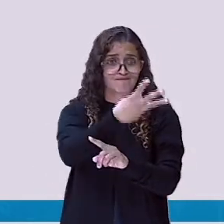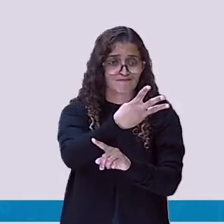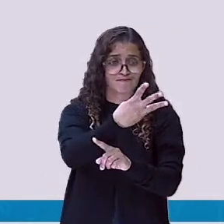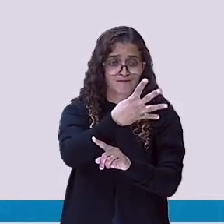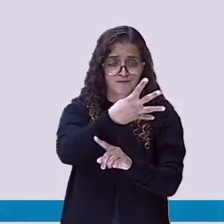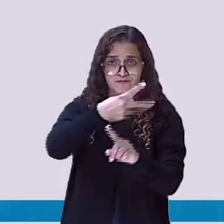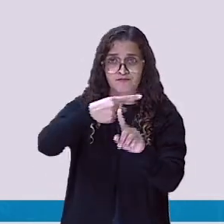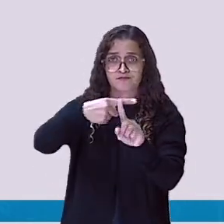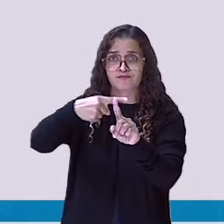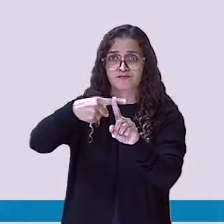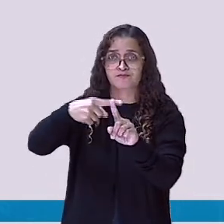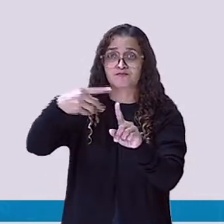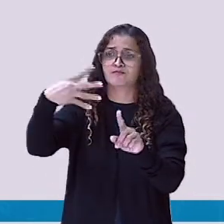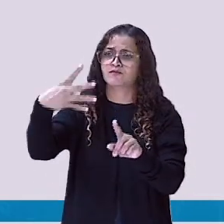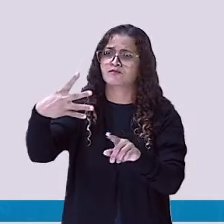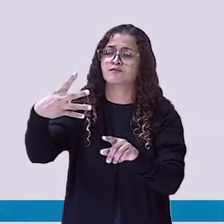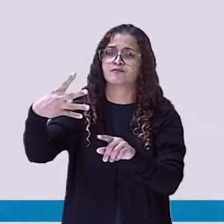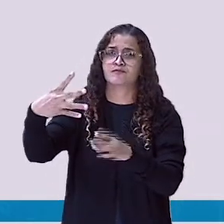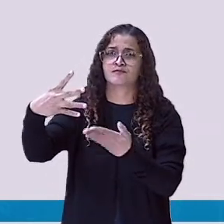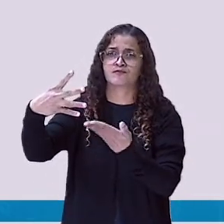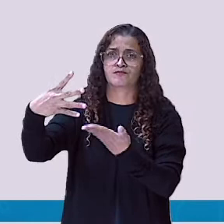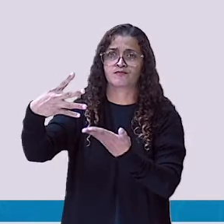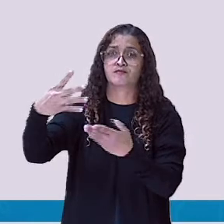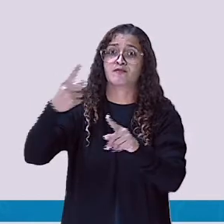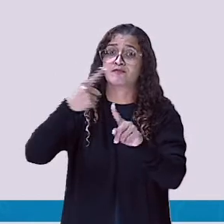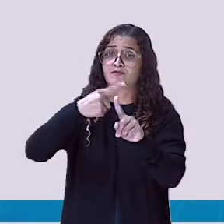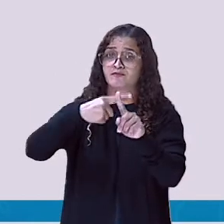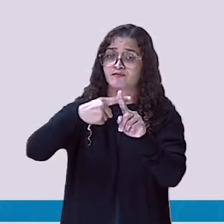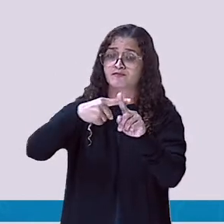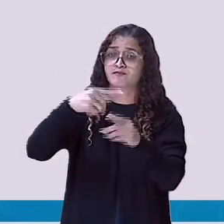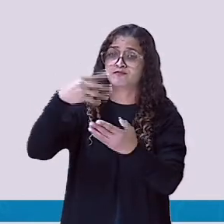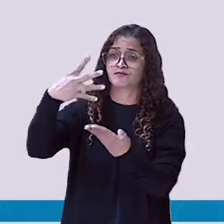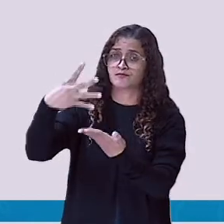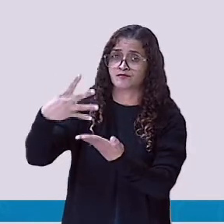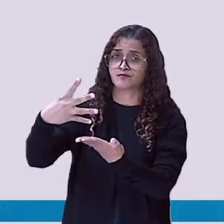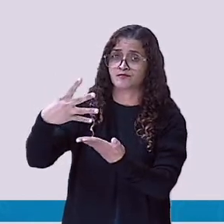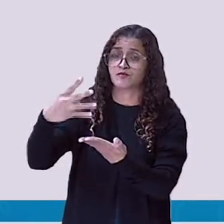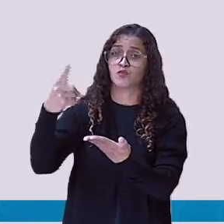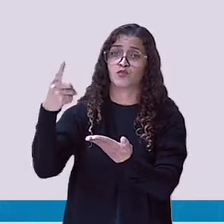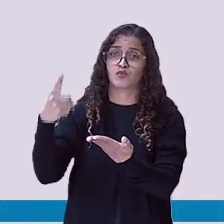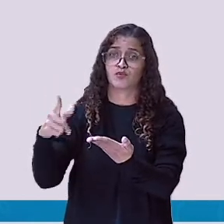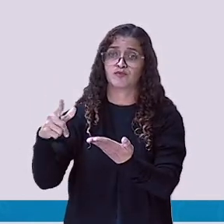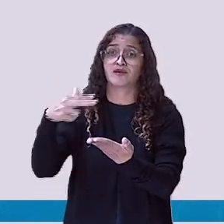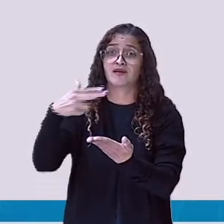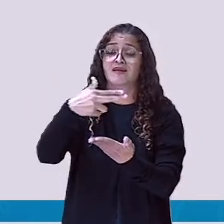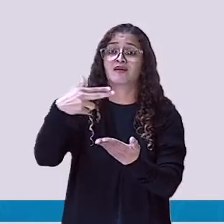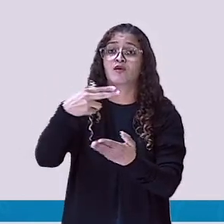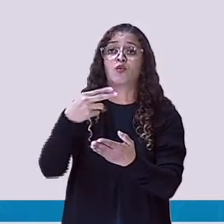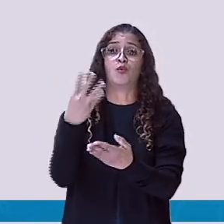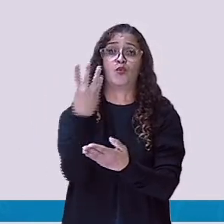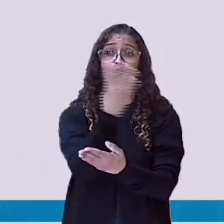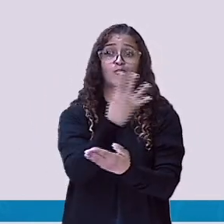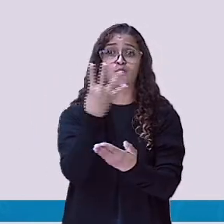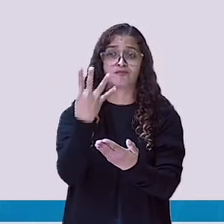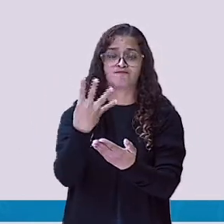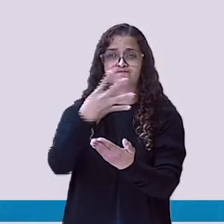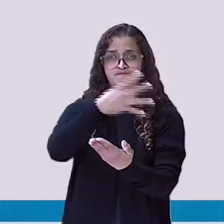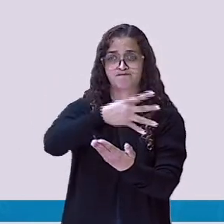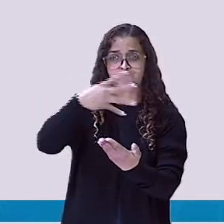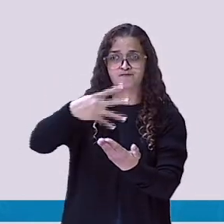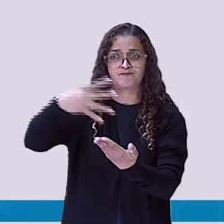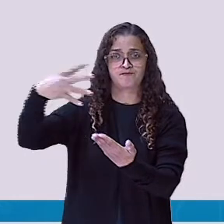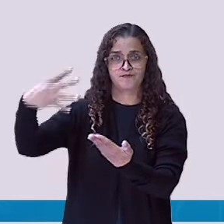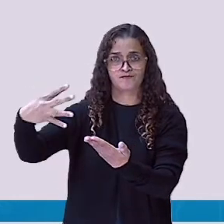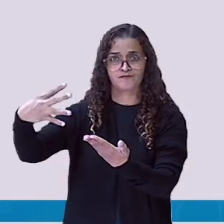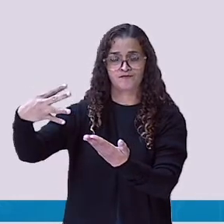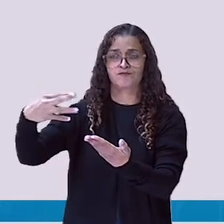vez, 4 duas vezes, 4 3 vezes. O